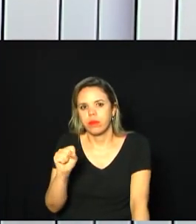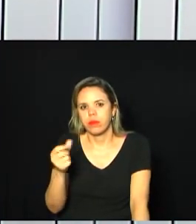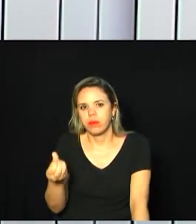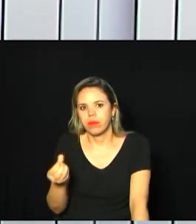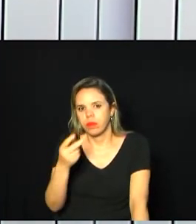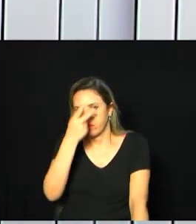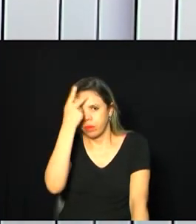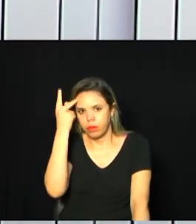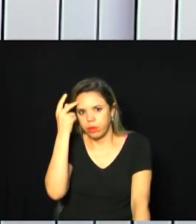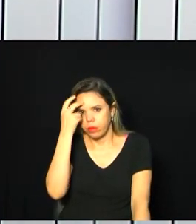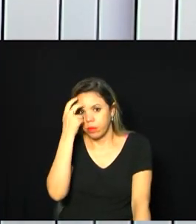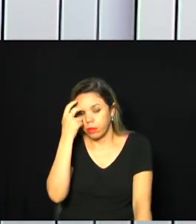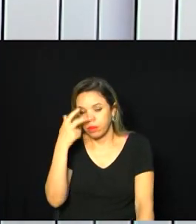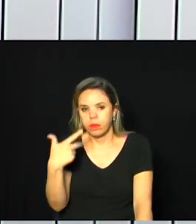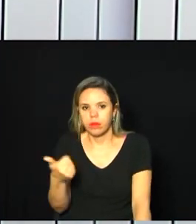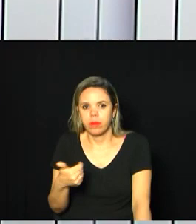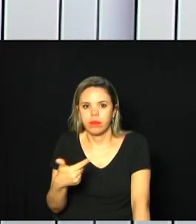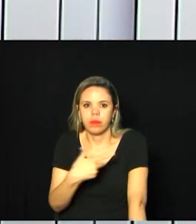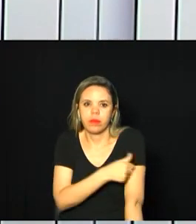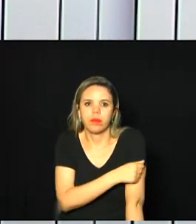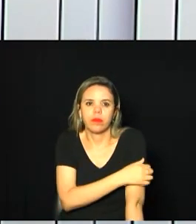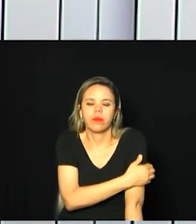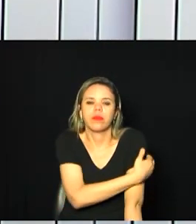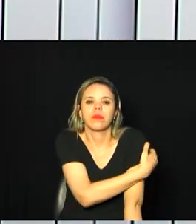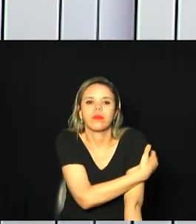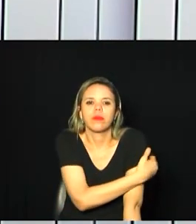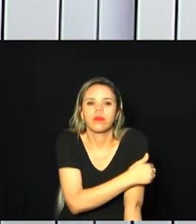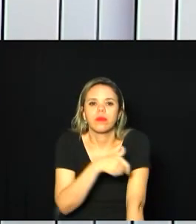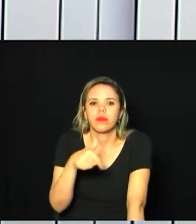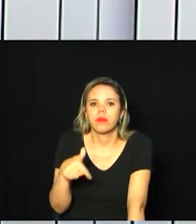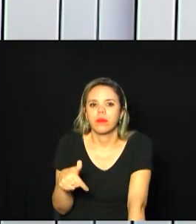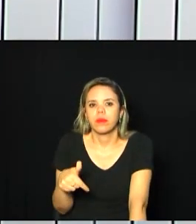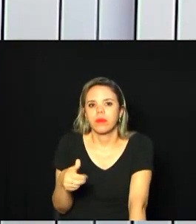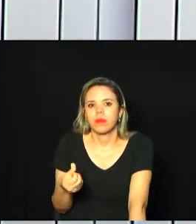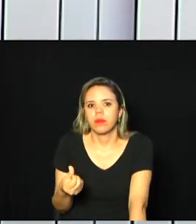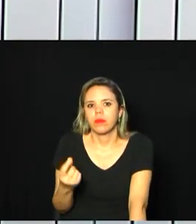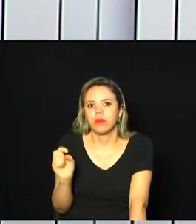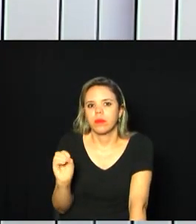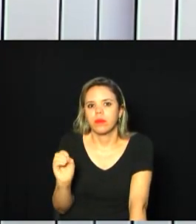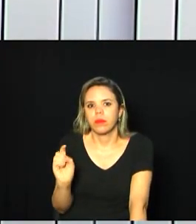938.786 pessoas receberam a primeira dose,